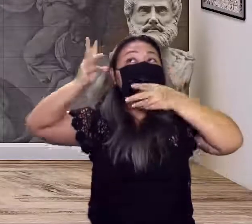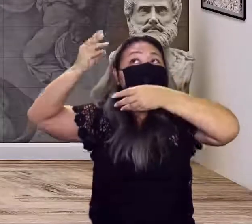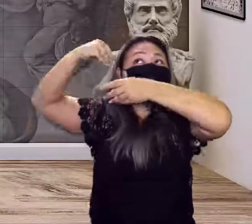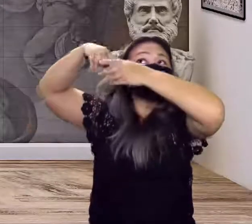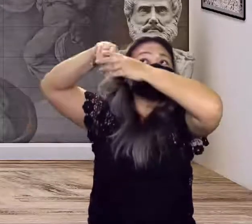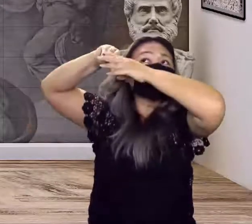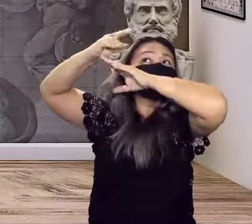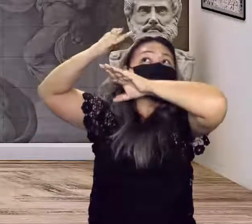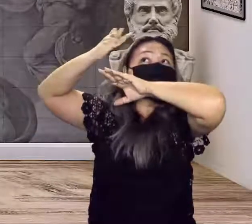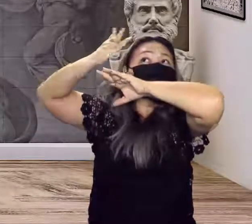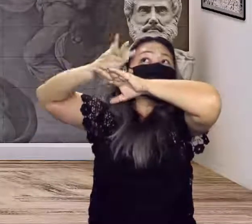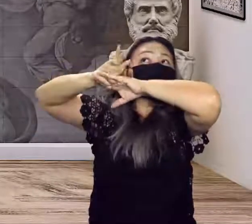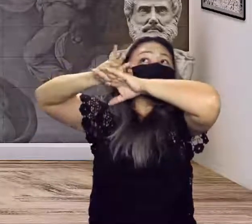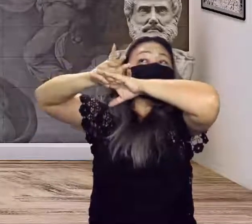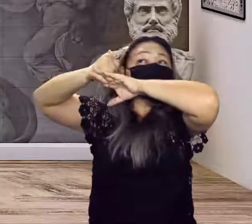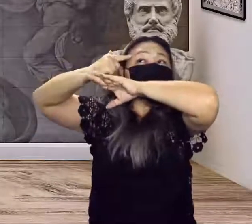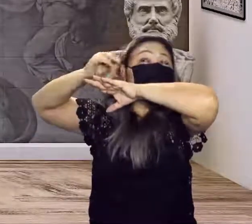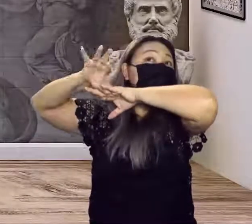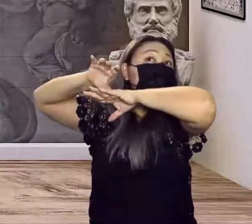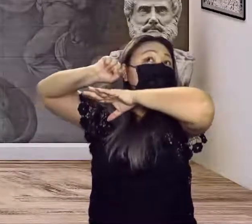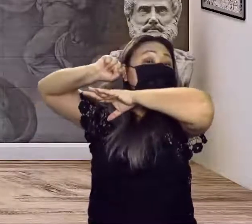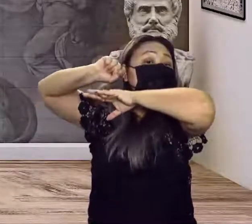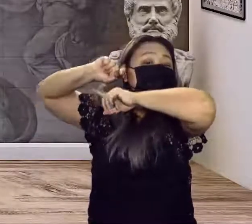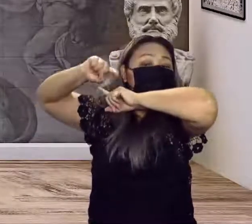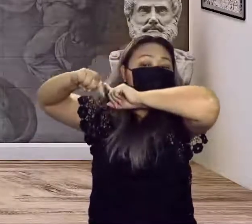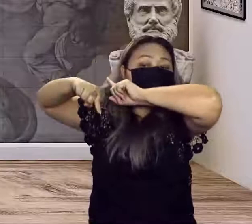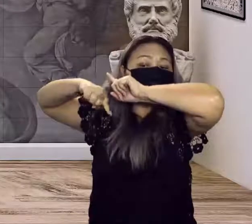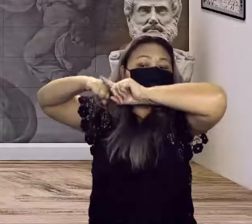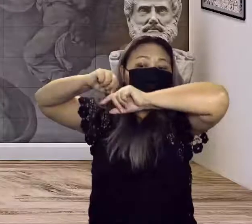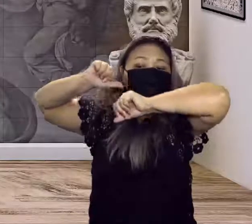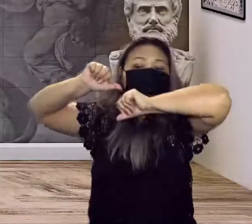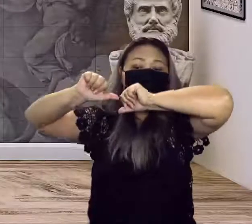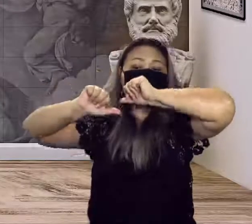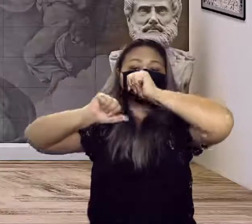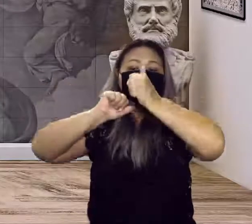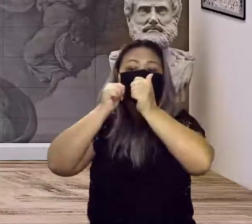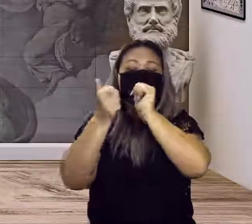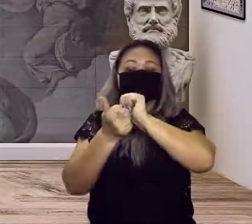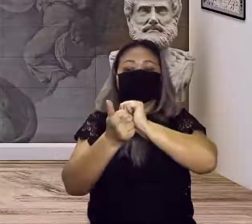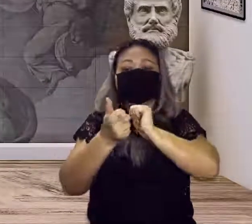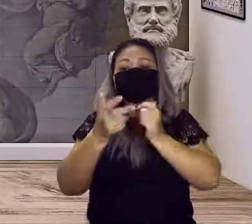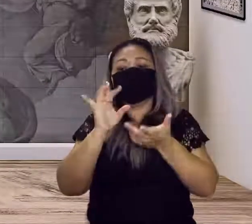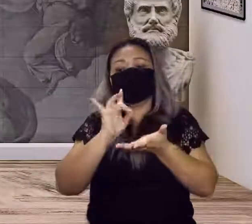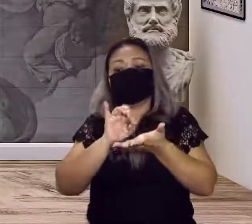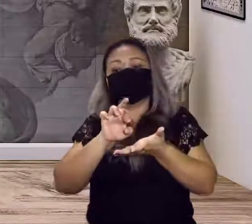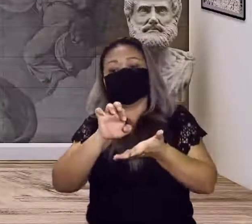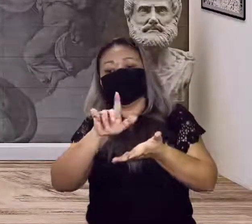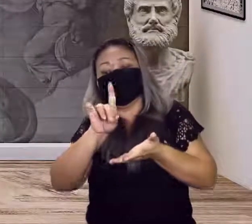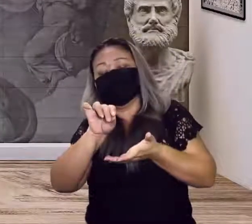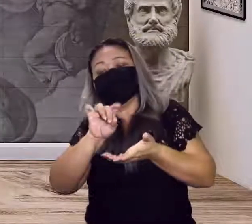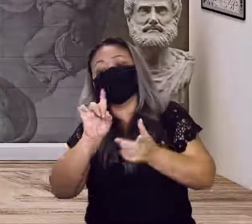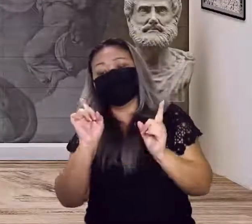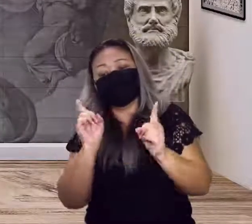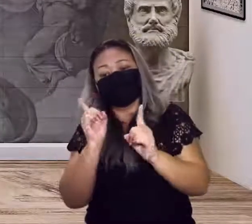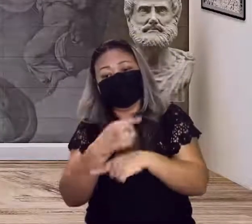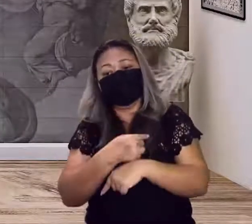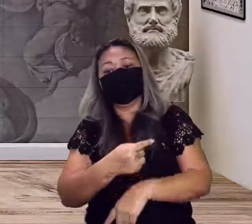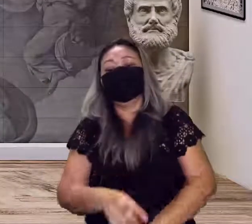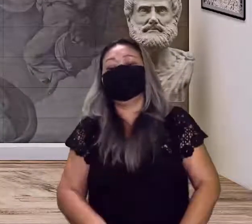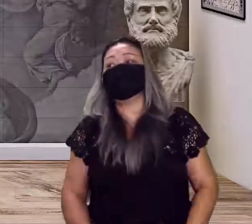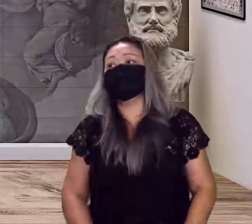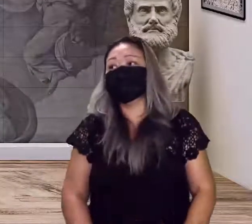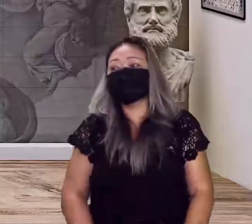em prática na sua audição e vão mudando, modificando a realidade. Por isso que ele diz que enganam. Então,